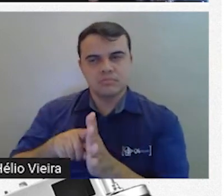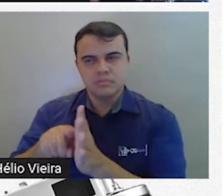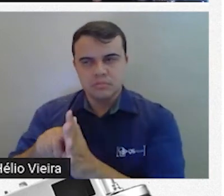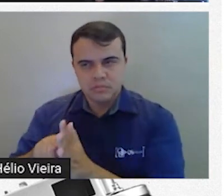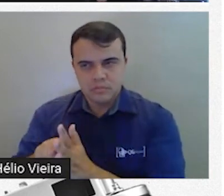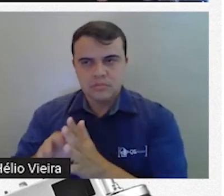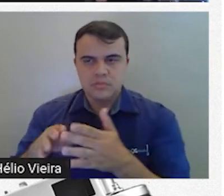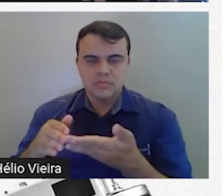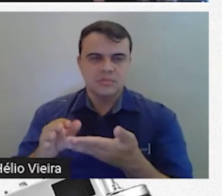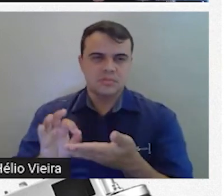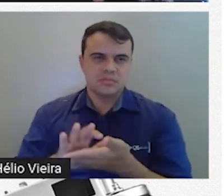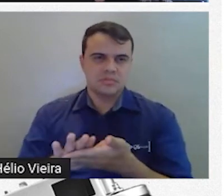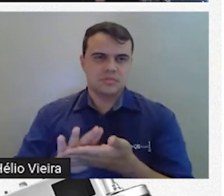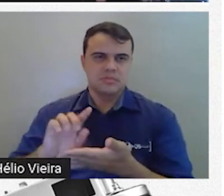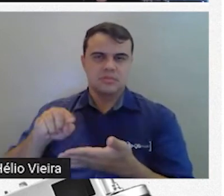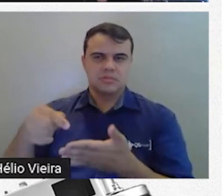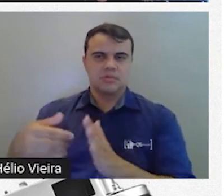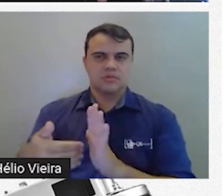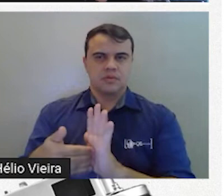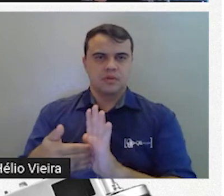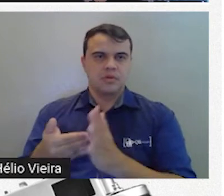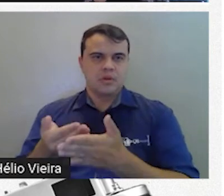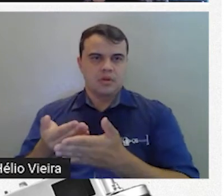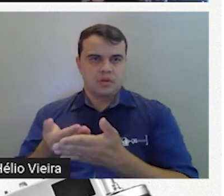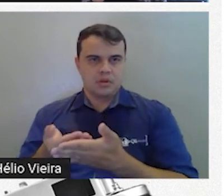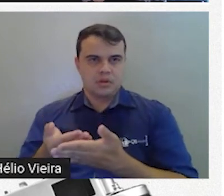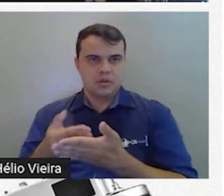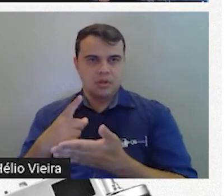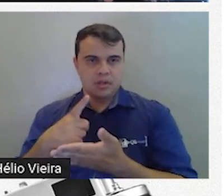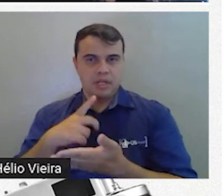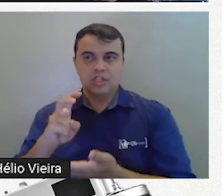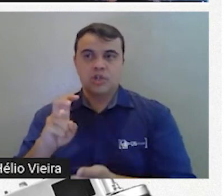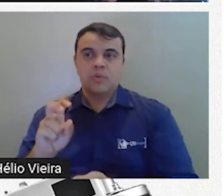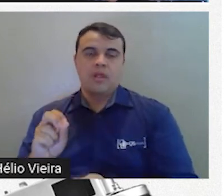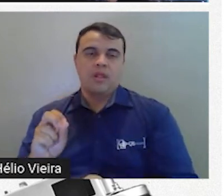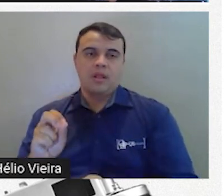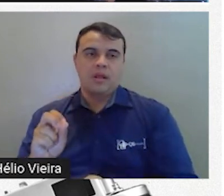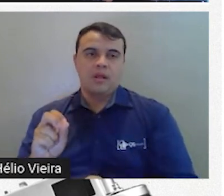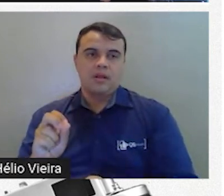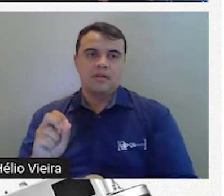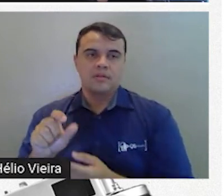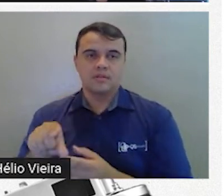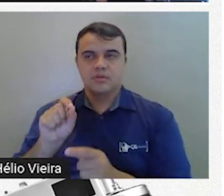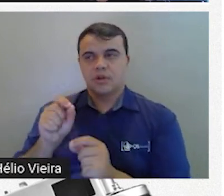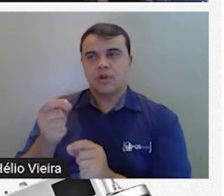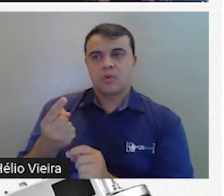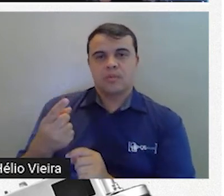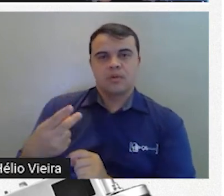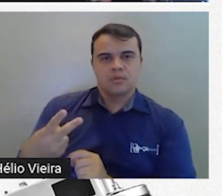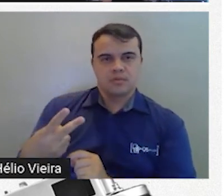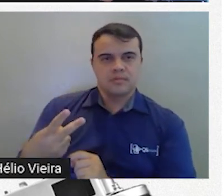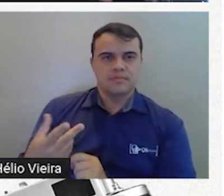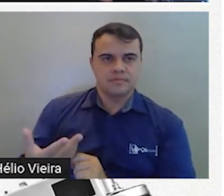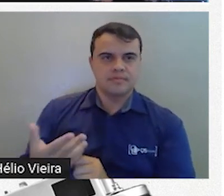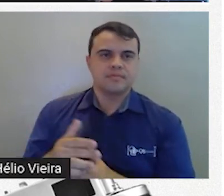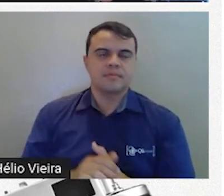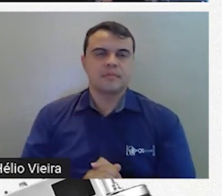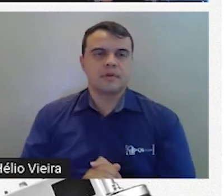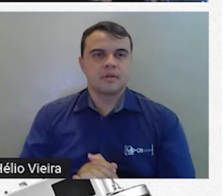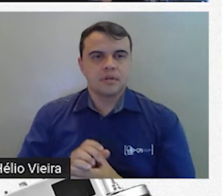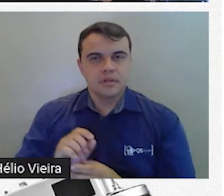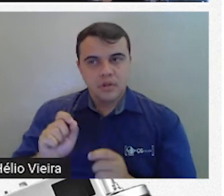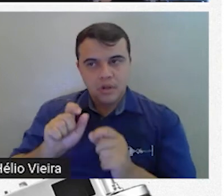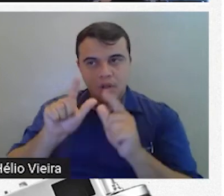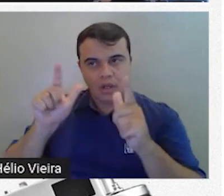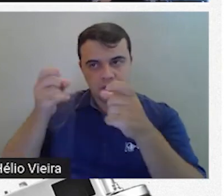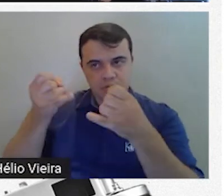né? Para não depois, no final da aula, ter 50 fotos e para selecionar uma ou duas, né? Deixar isso claro